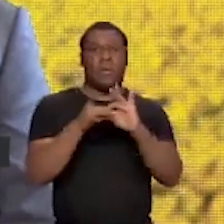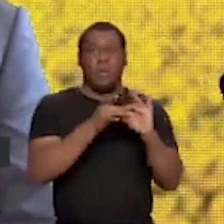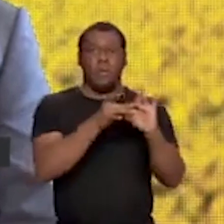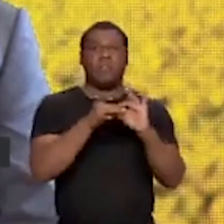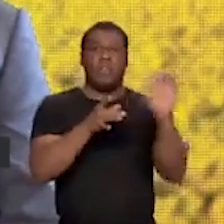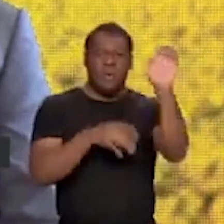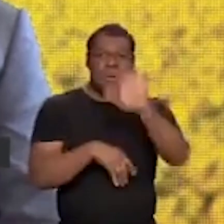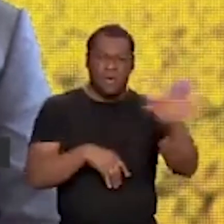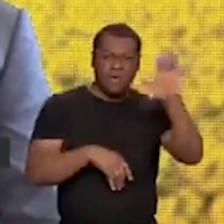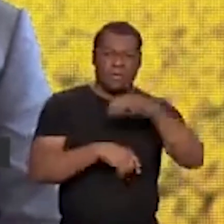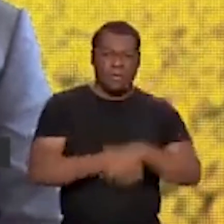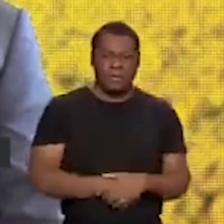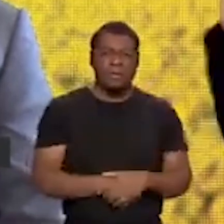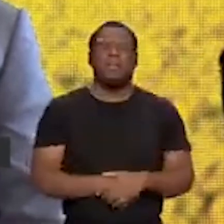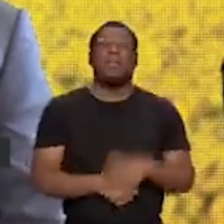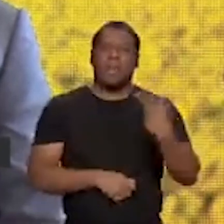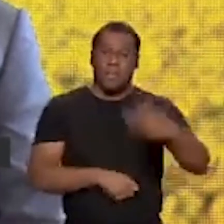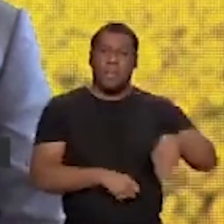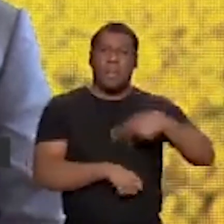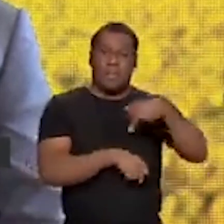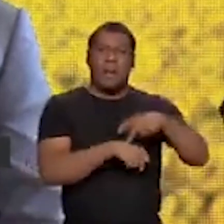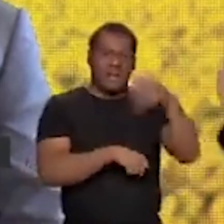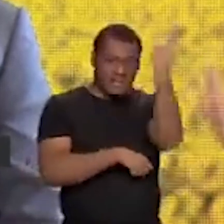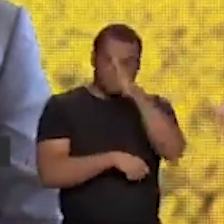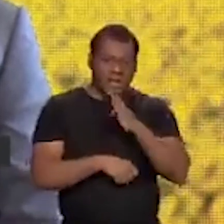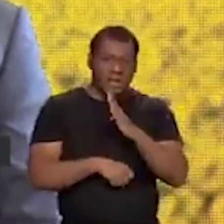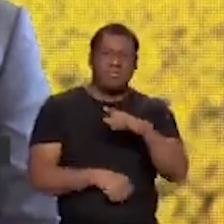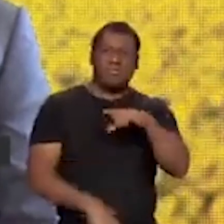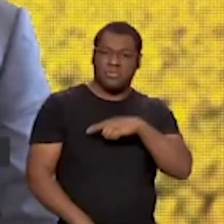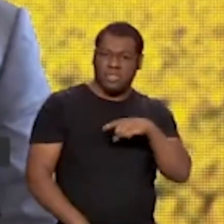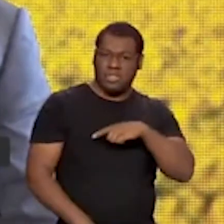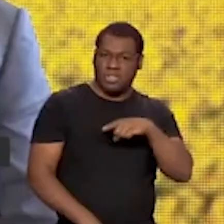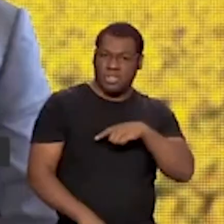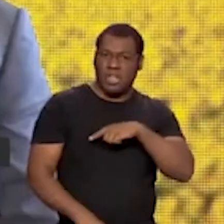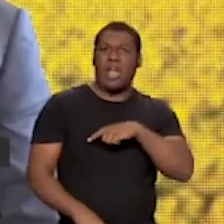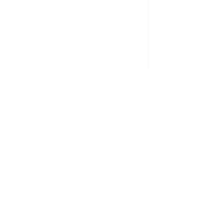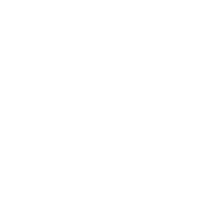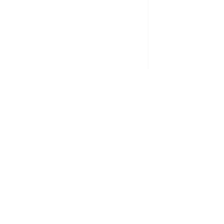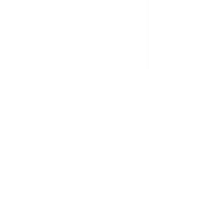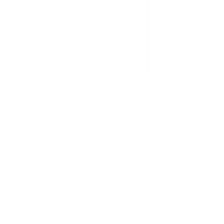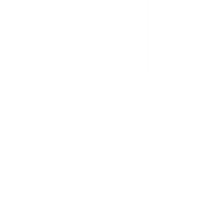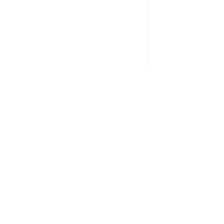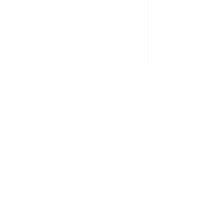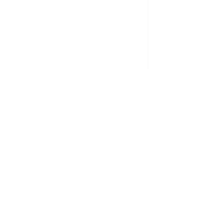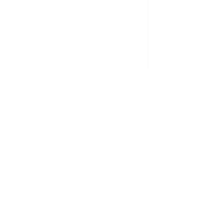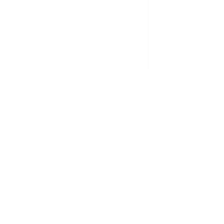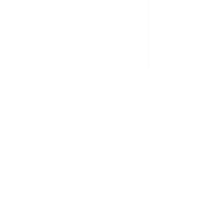reúne as melhores condições para estar na vanguarda e não na retaguarda.